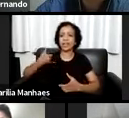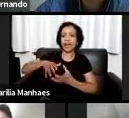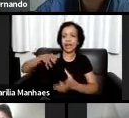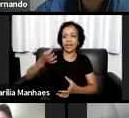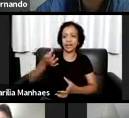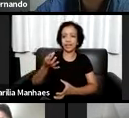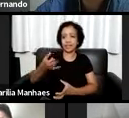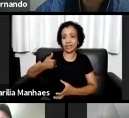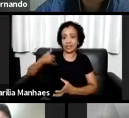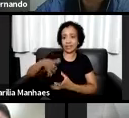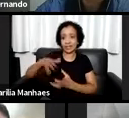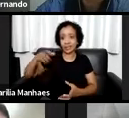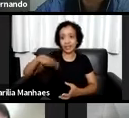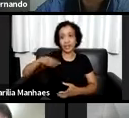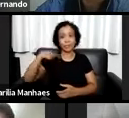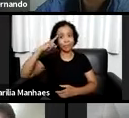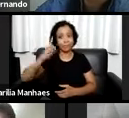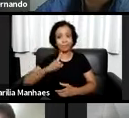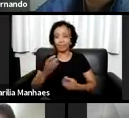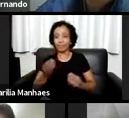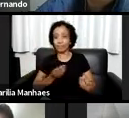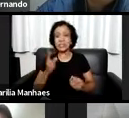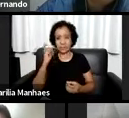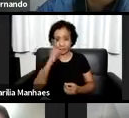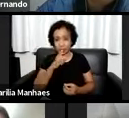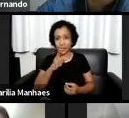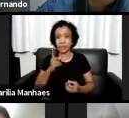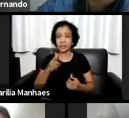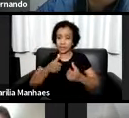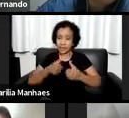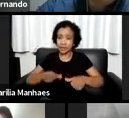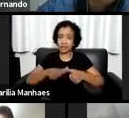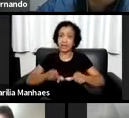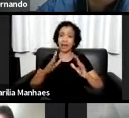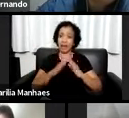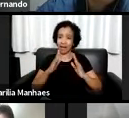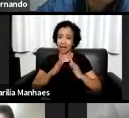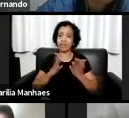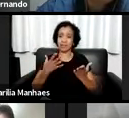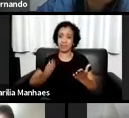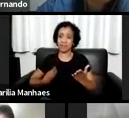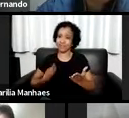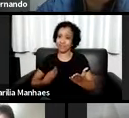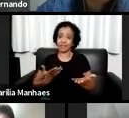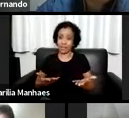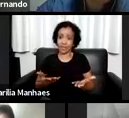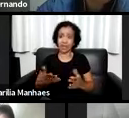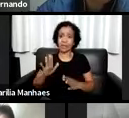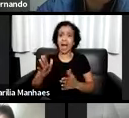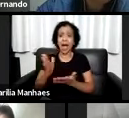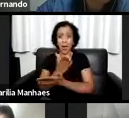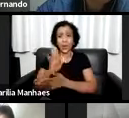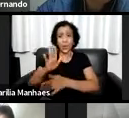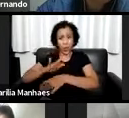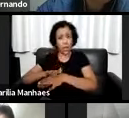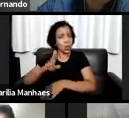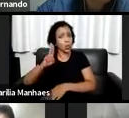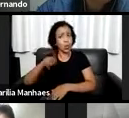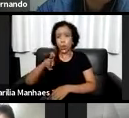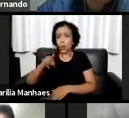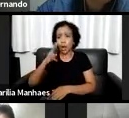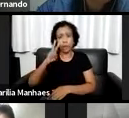mas a gente sabe que, e a gente vê, não só sabe, mas a gente vê que talvez como nunca na história da Igreja Batista